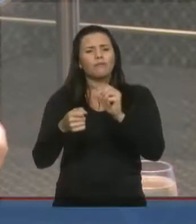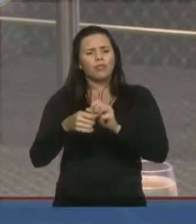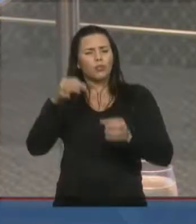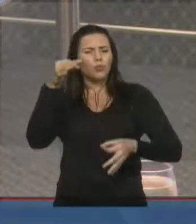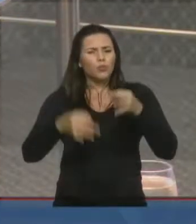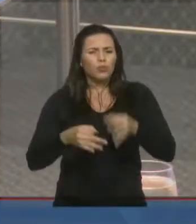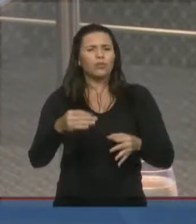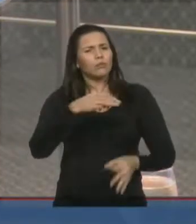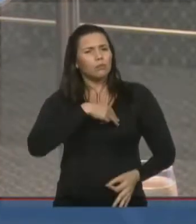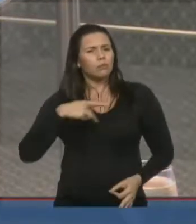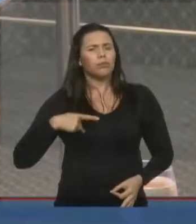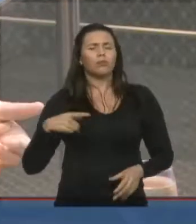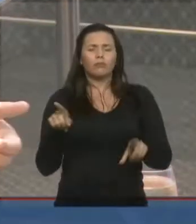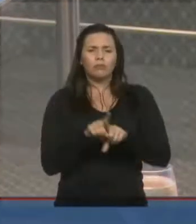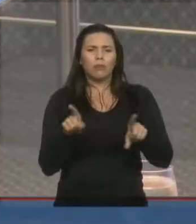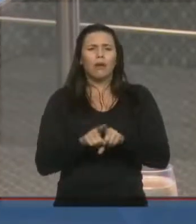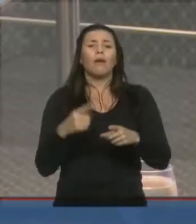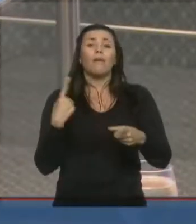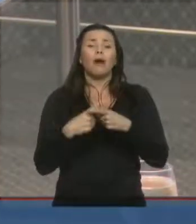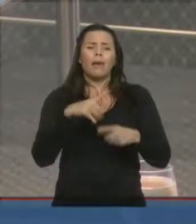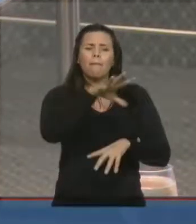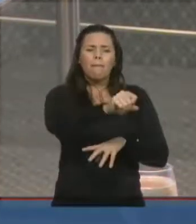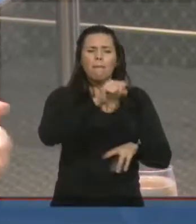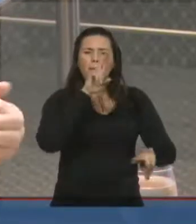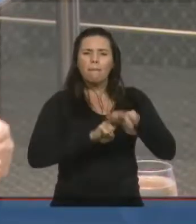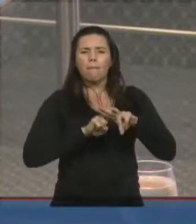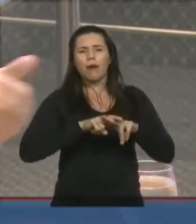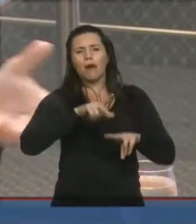dar-lhes o direito, né, de